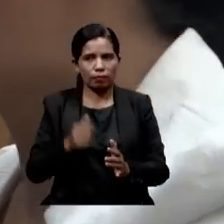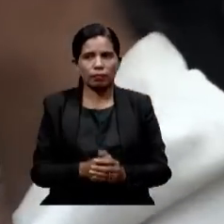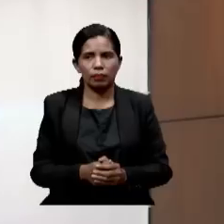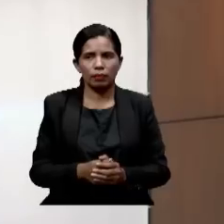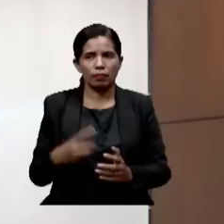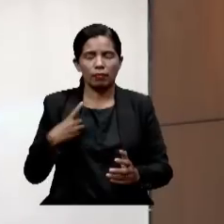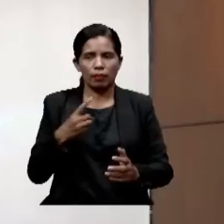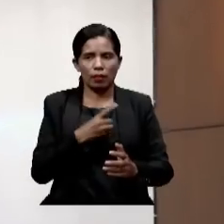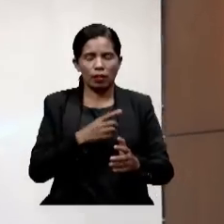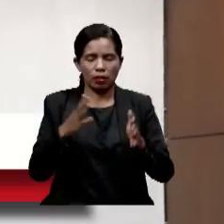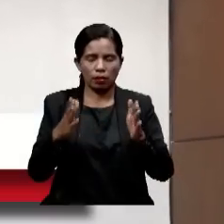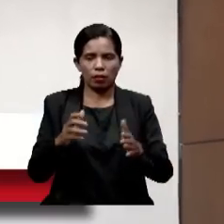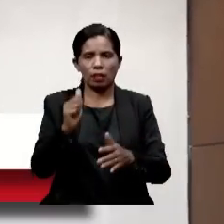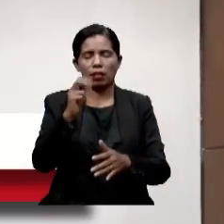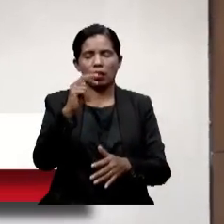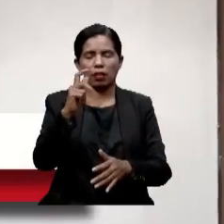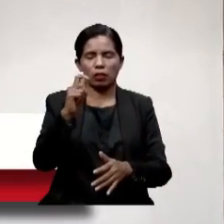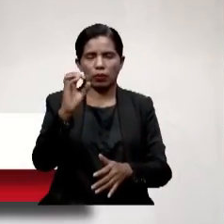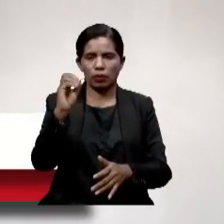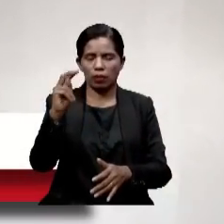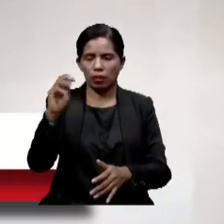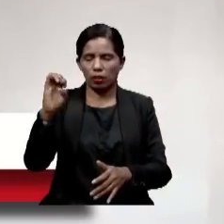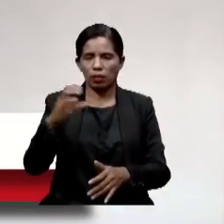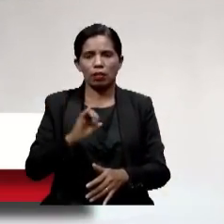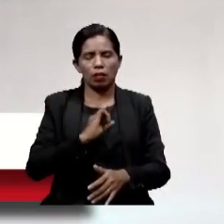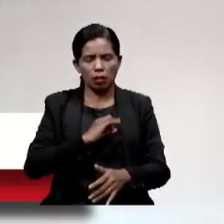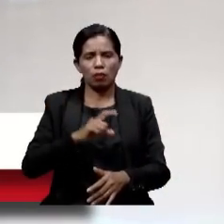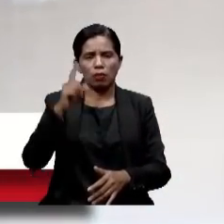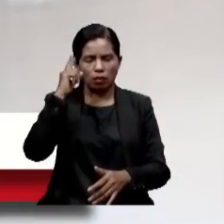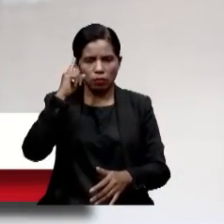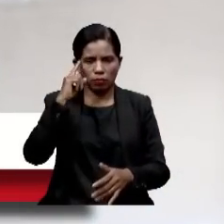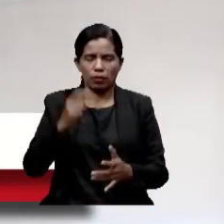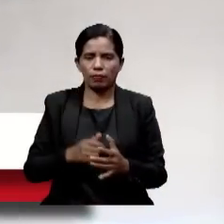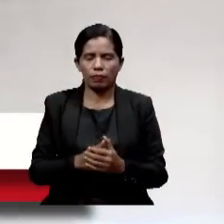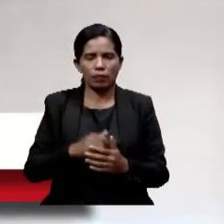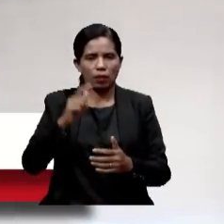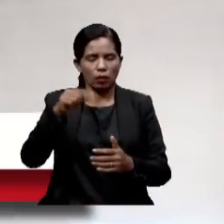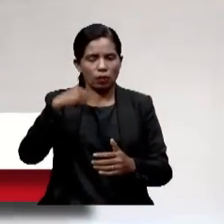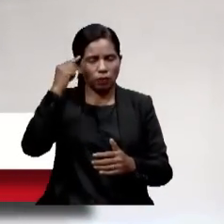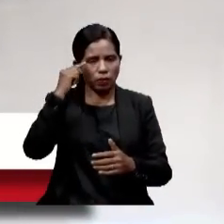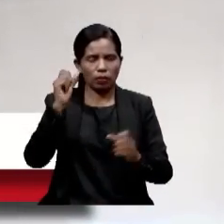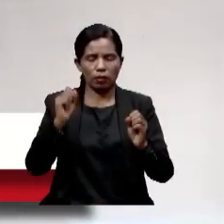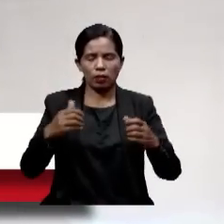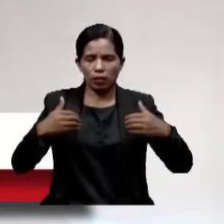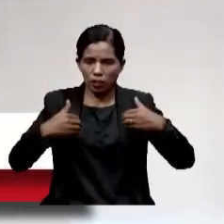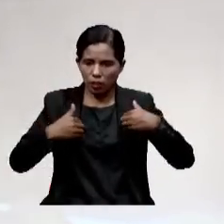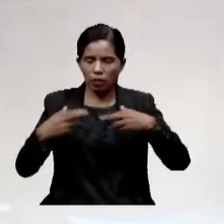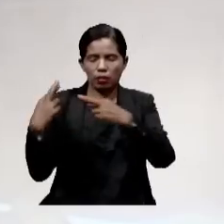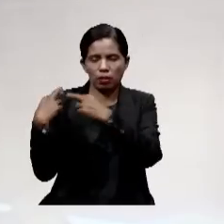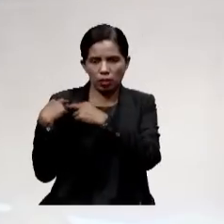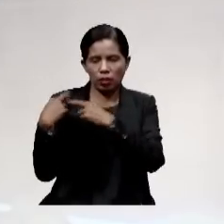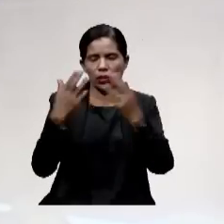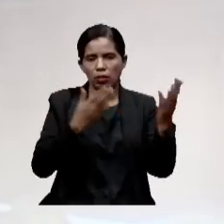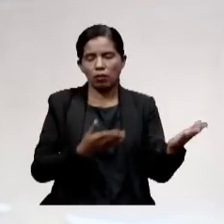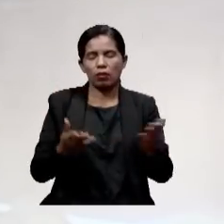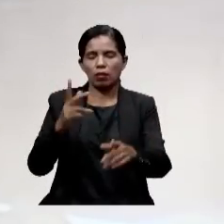deputado Antonino Bianco Nian, ao noin, governo né nini responsabilidade bai hira luriona